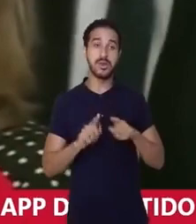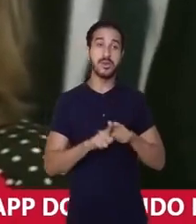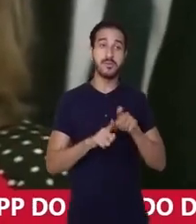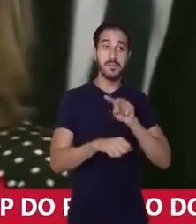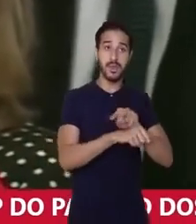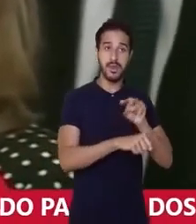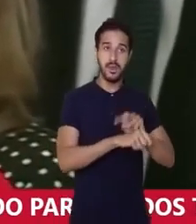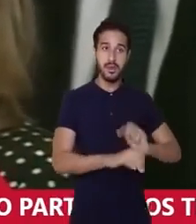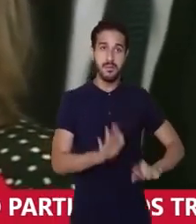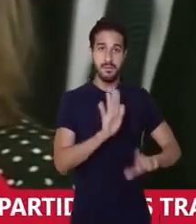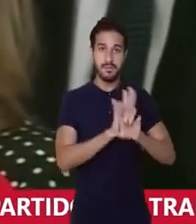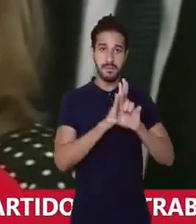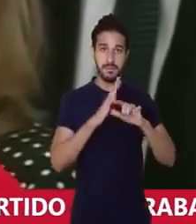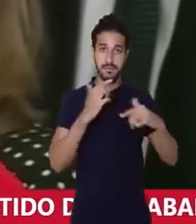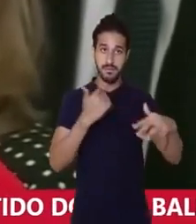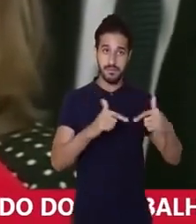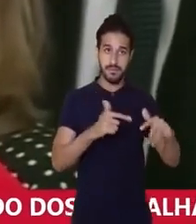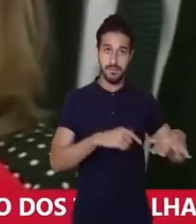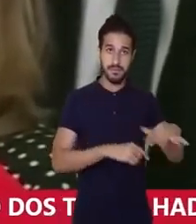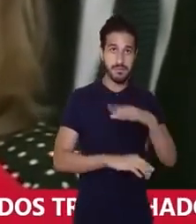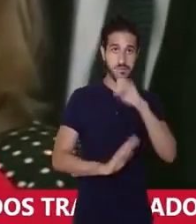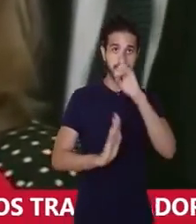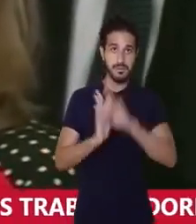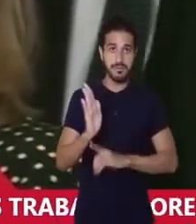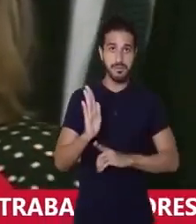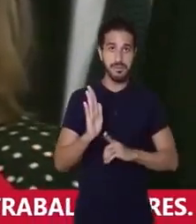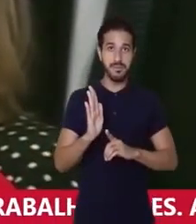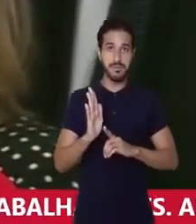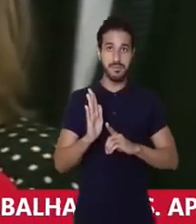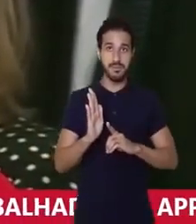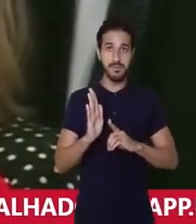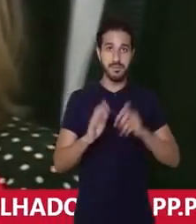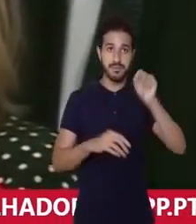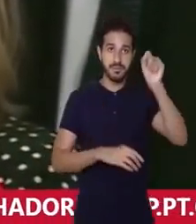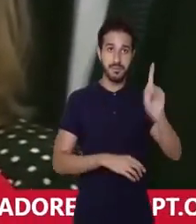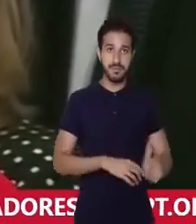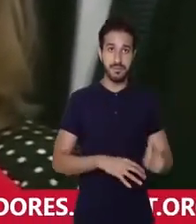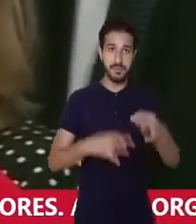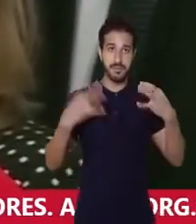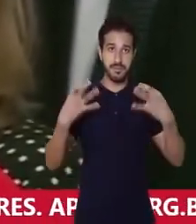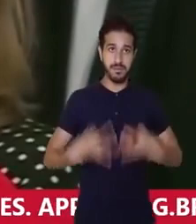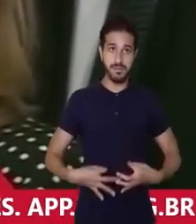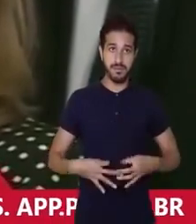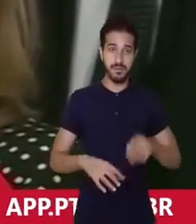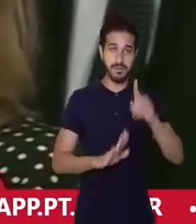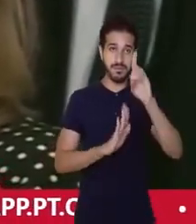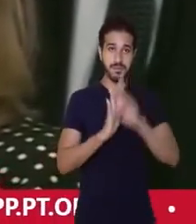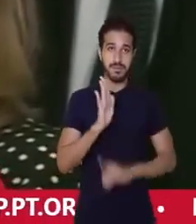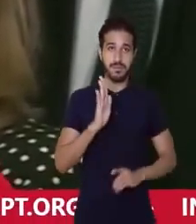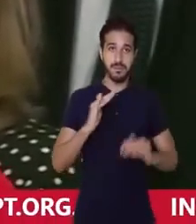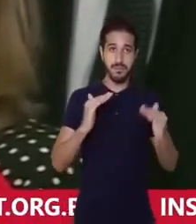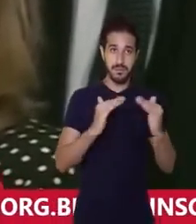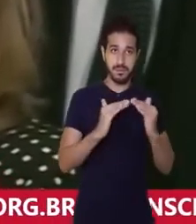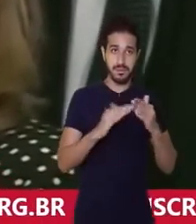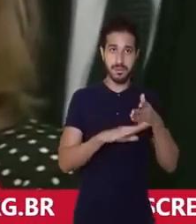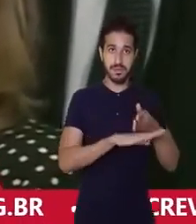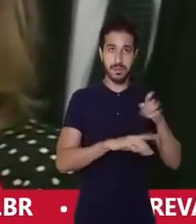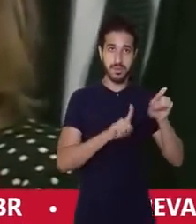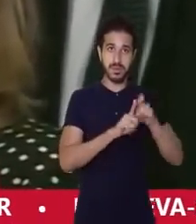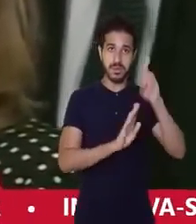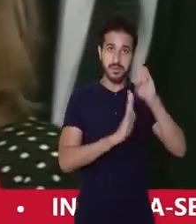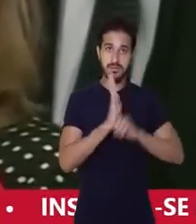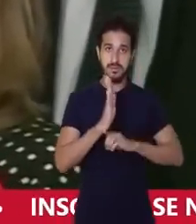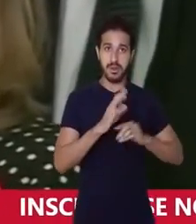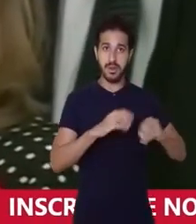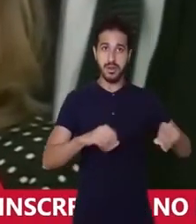à proteção de leis trabalhistas. Direito a uma aposentadoria justa, direito à moradia e à